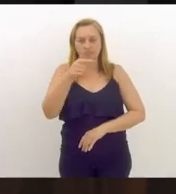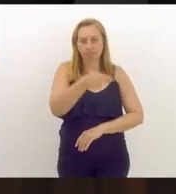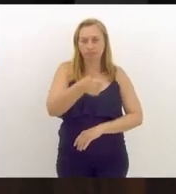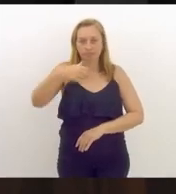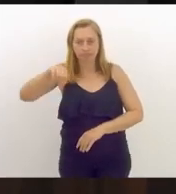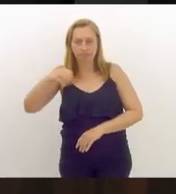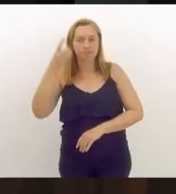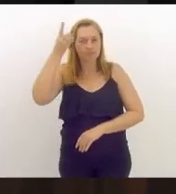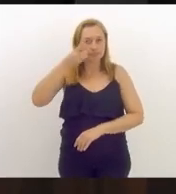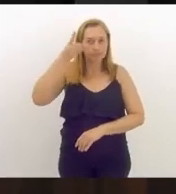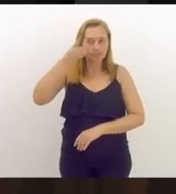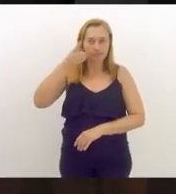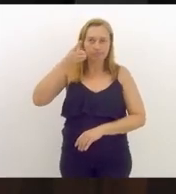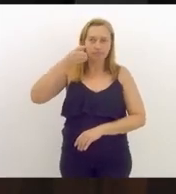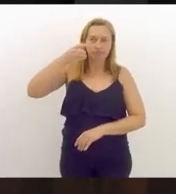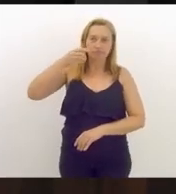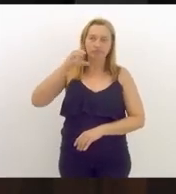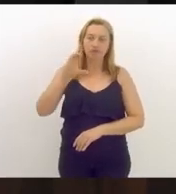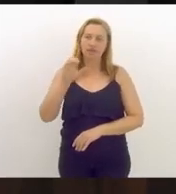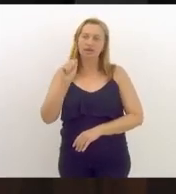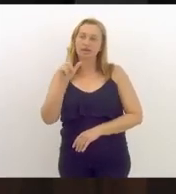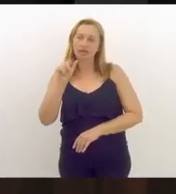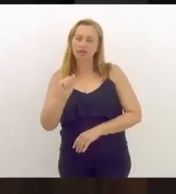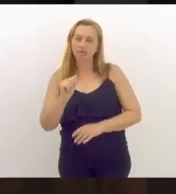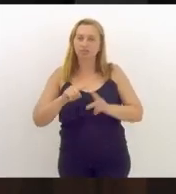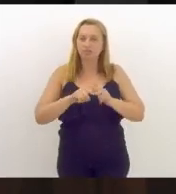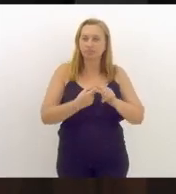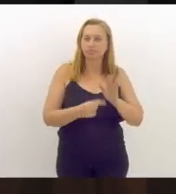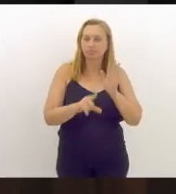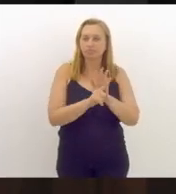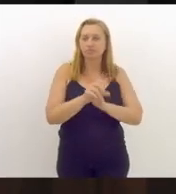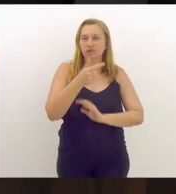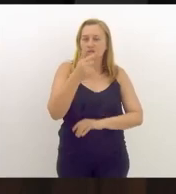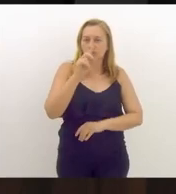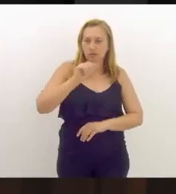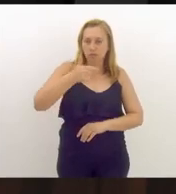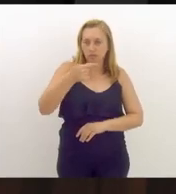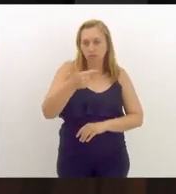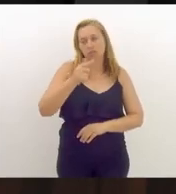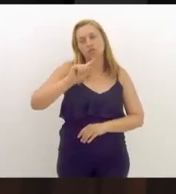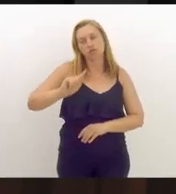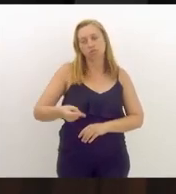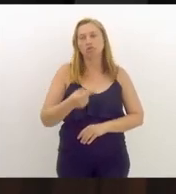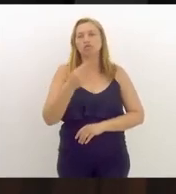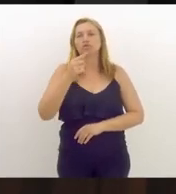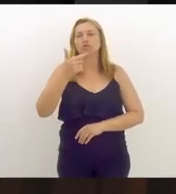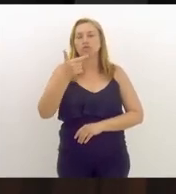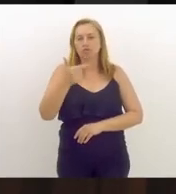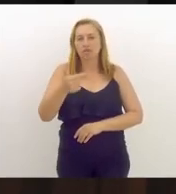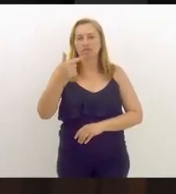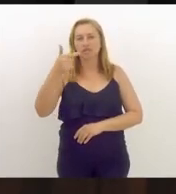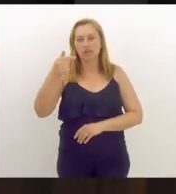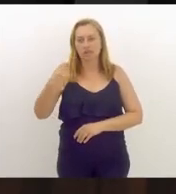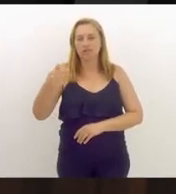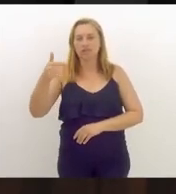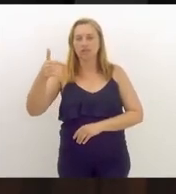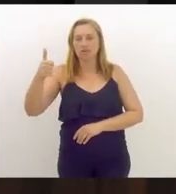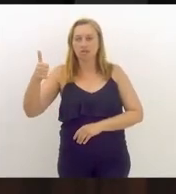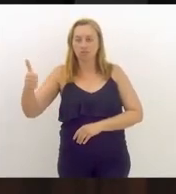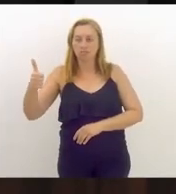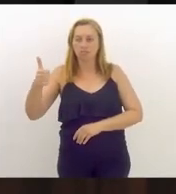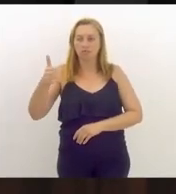de autoria Deputado Márcio canela que altera a lei 2271 de 22 de Junho de 94